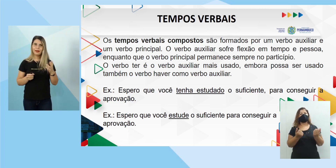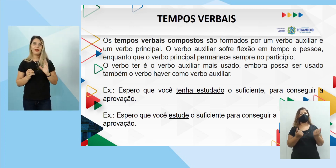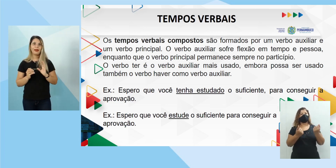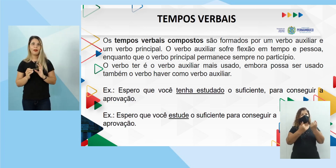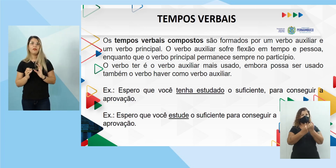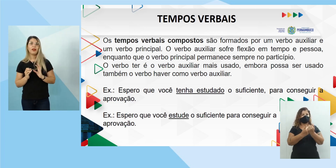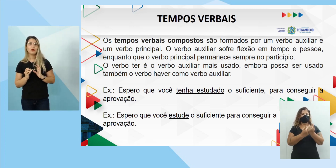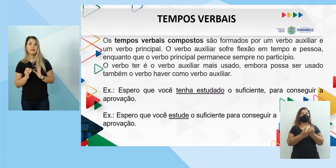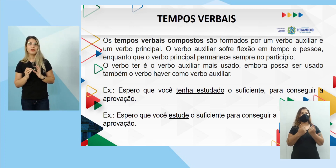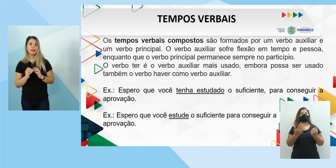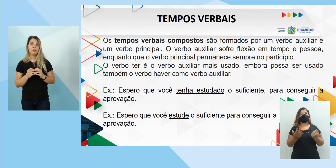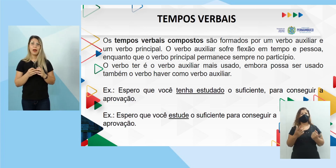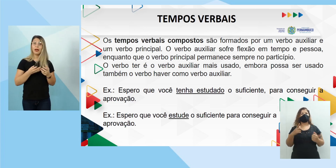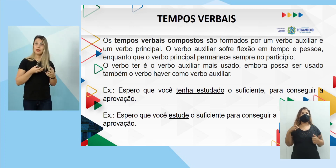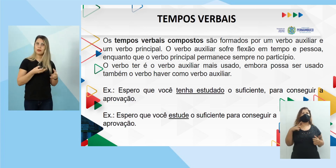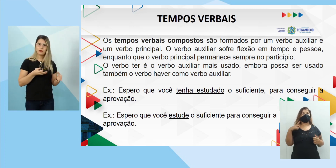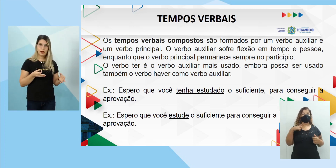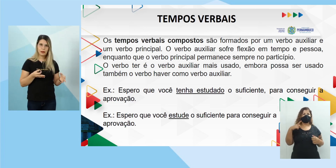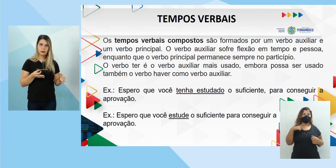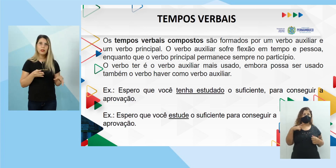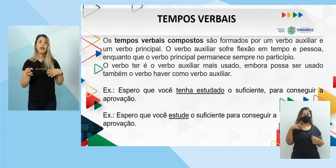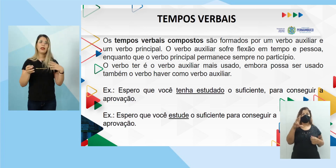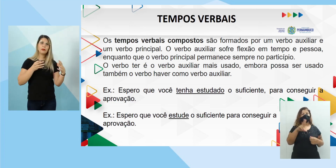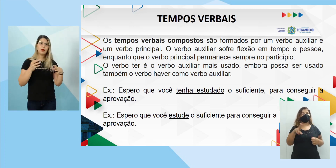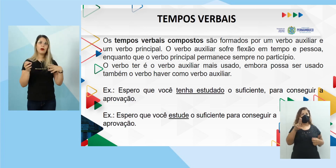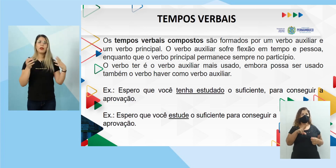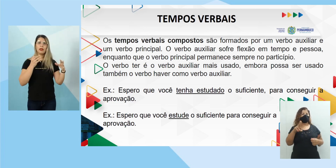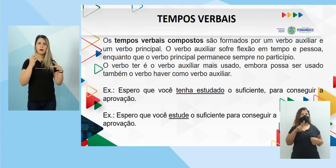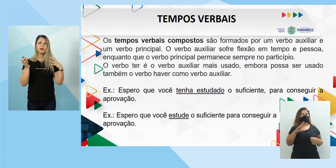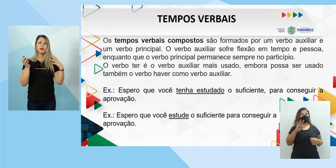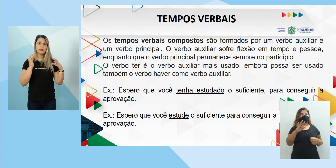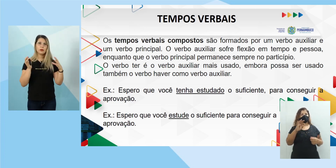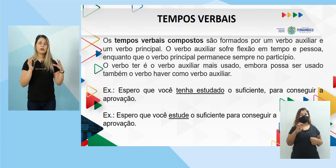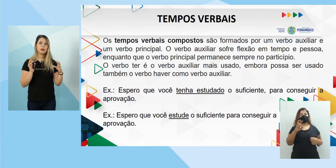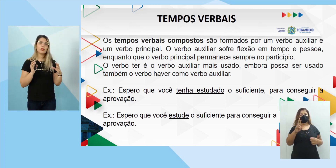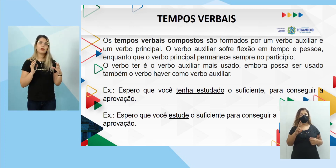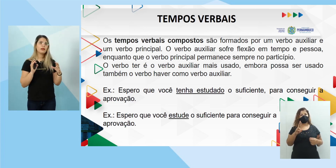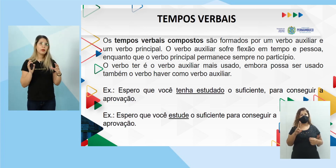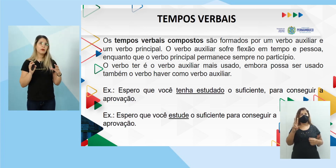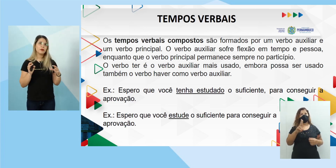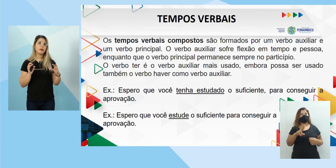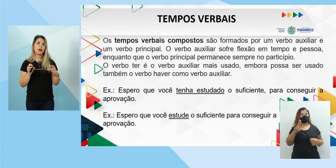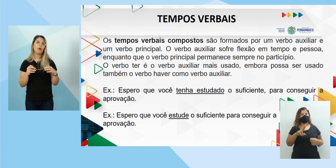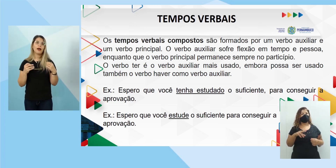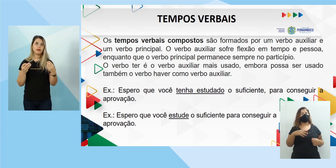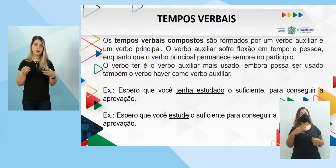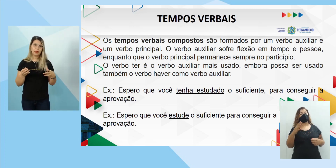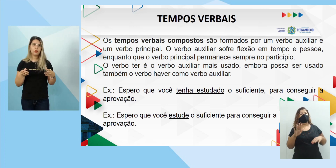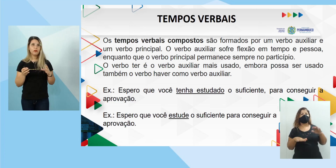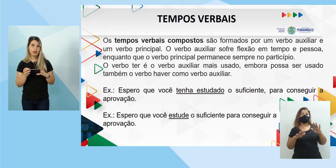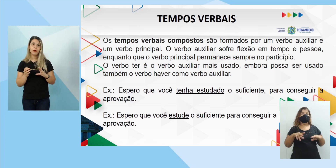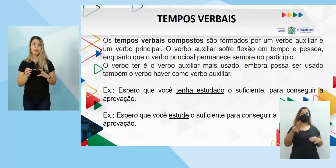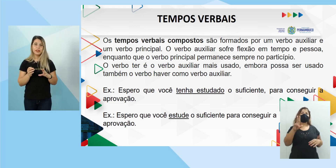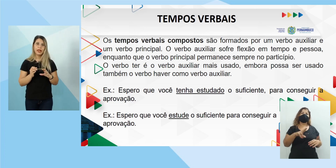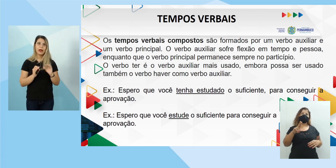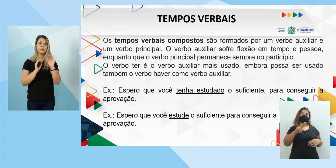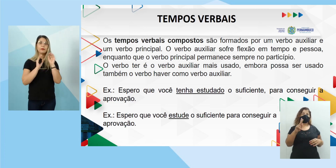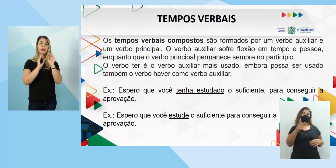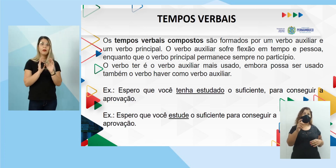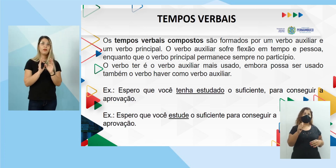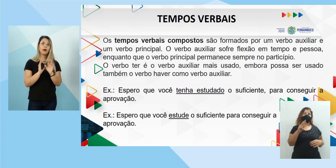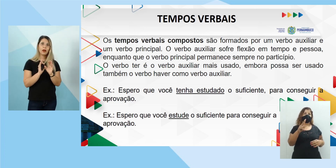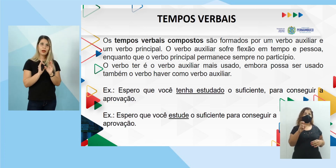ter é o verbo auxiliar mais usado, embora em outras situações a gente também use o verbo haver como verbo